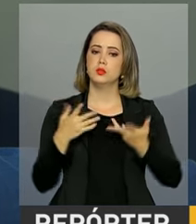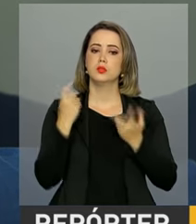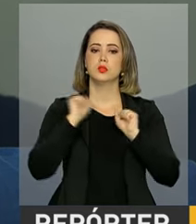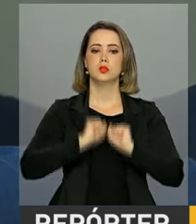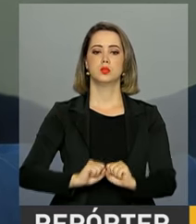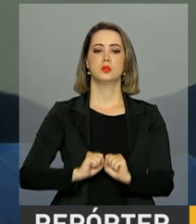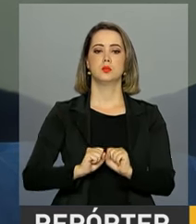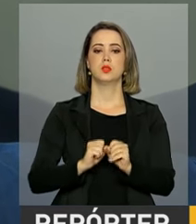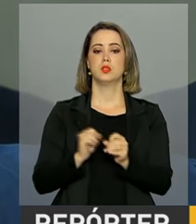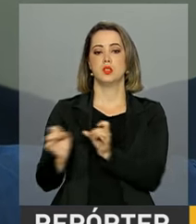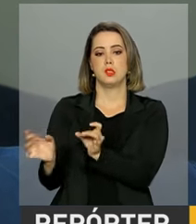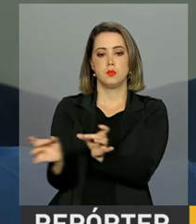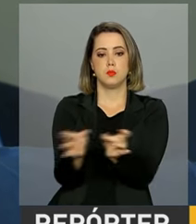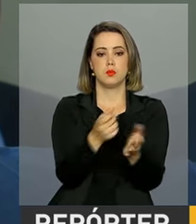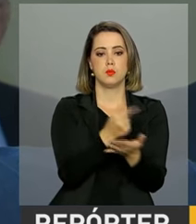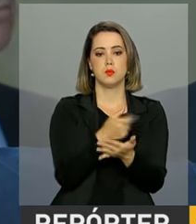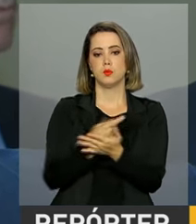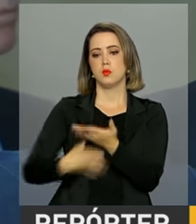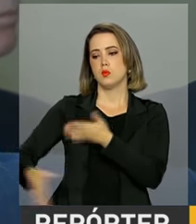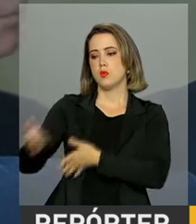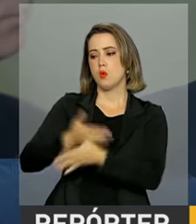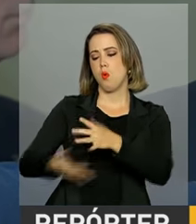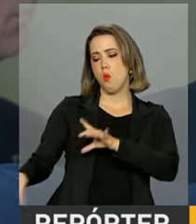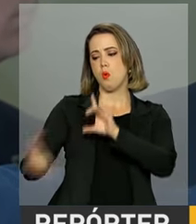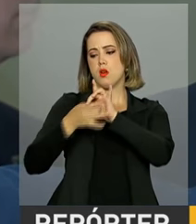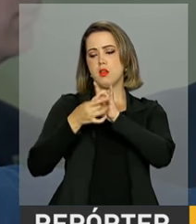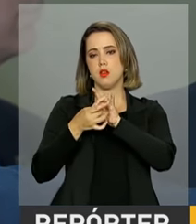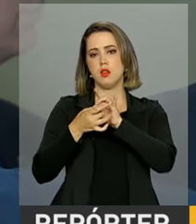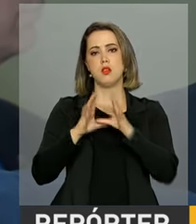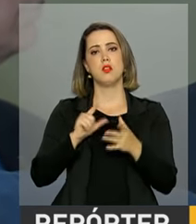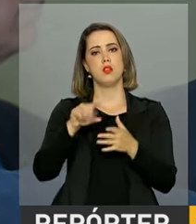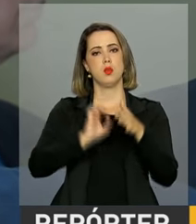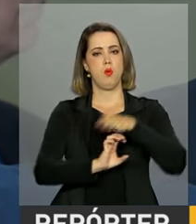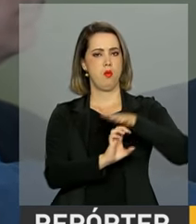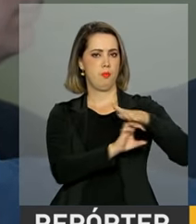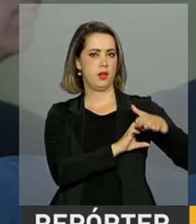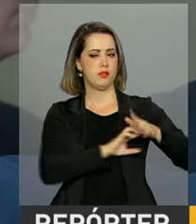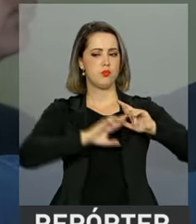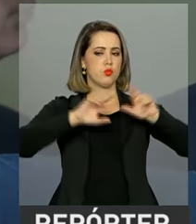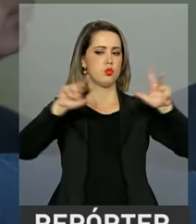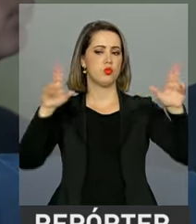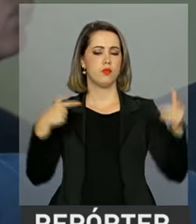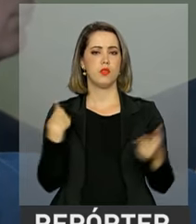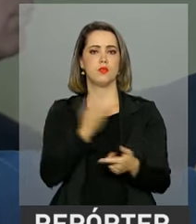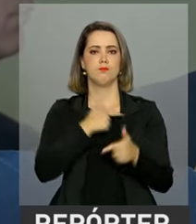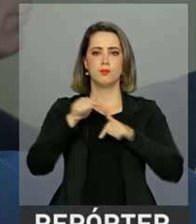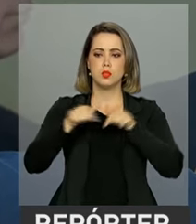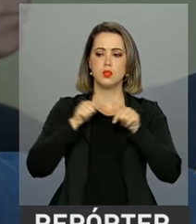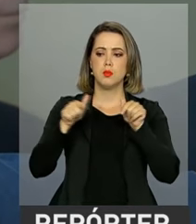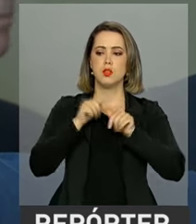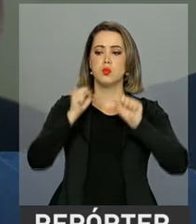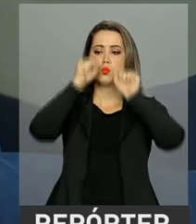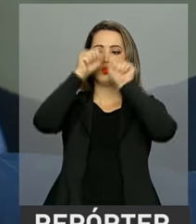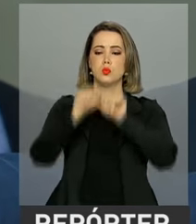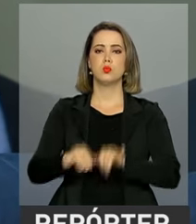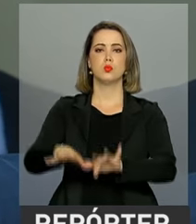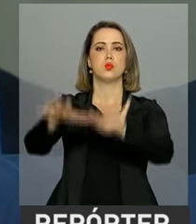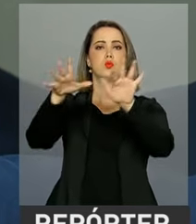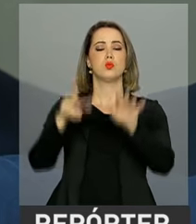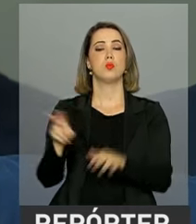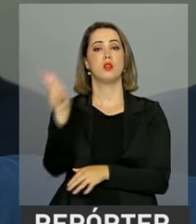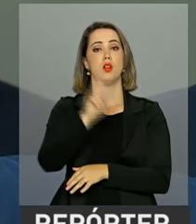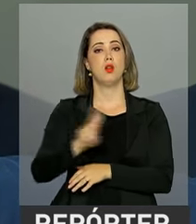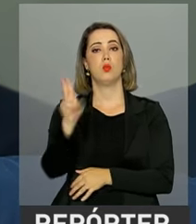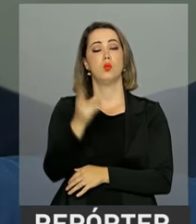parcerias com o trade turístico as empresas privadas brasileiras para que nós possamos trabalhando juntos multiplicar o uso desse recurso